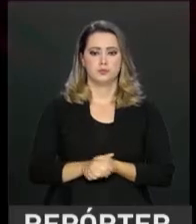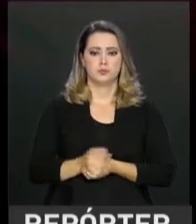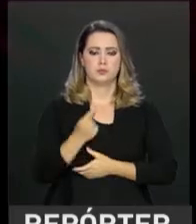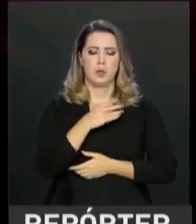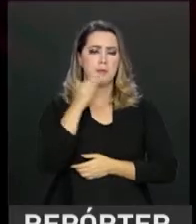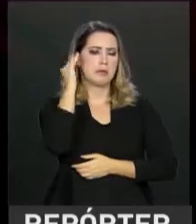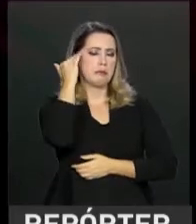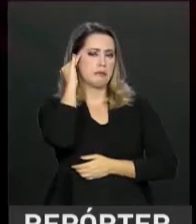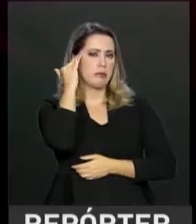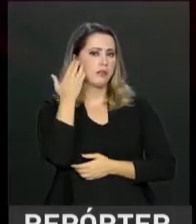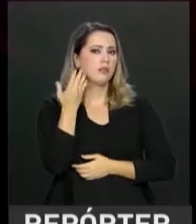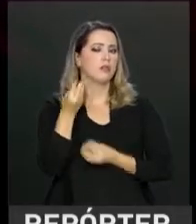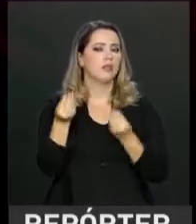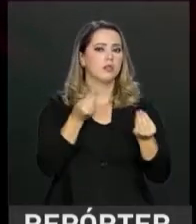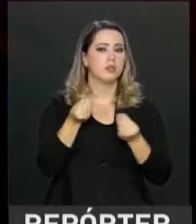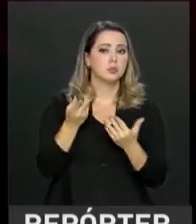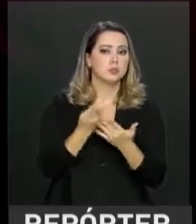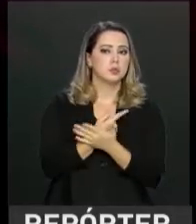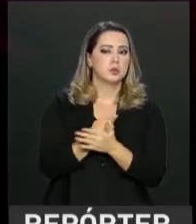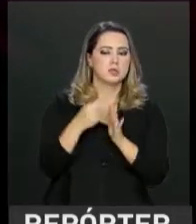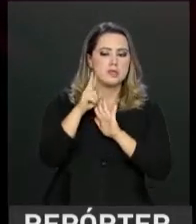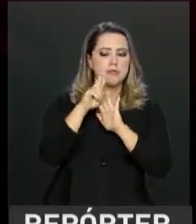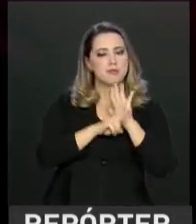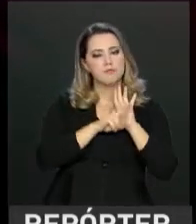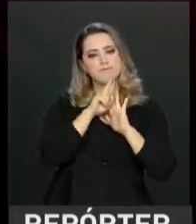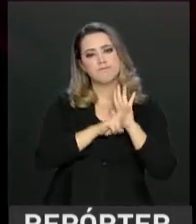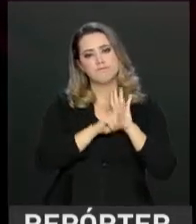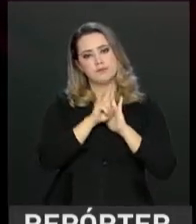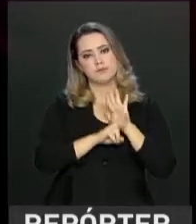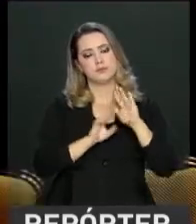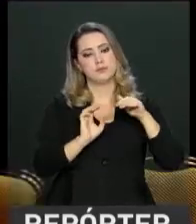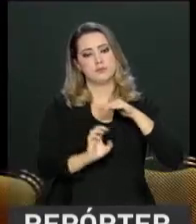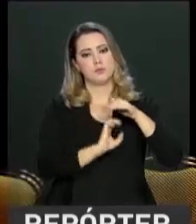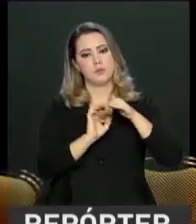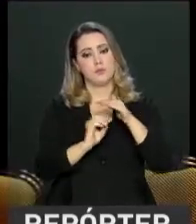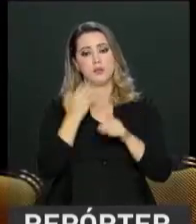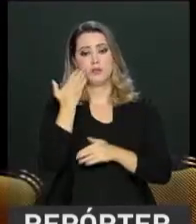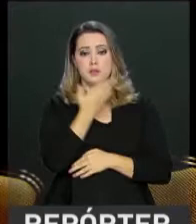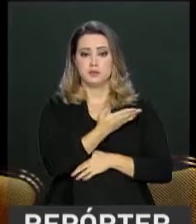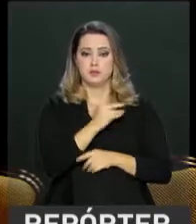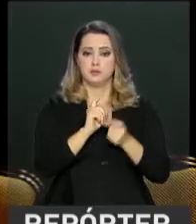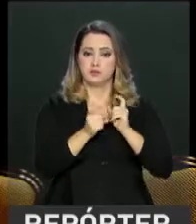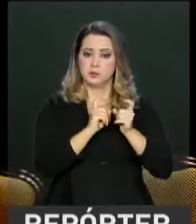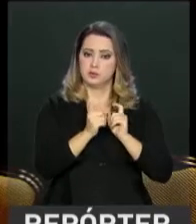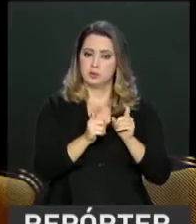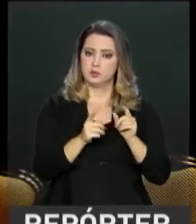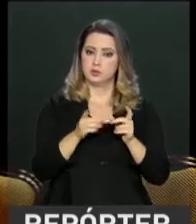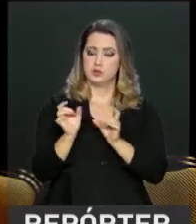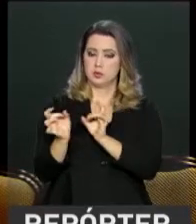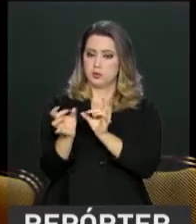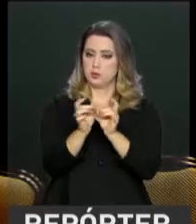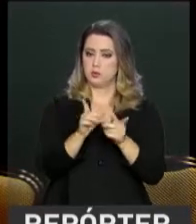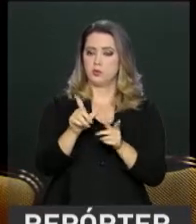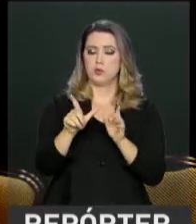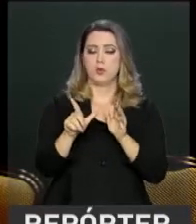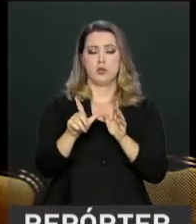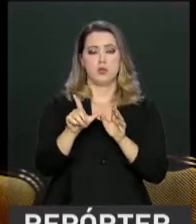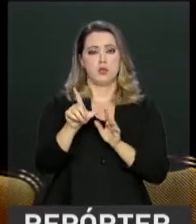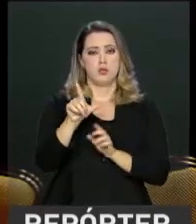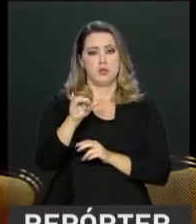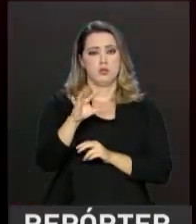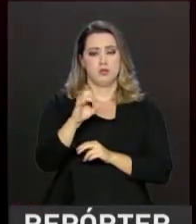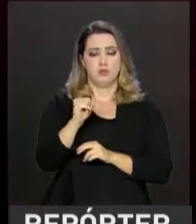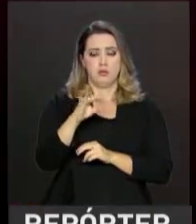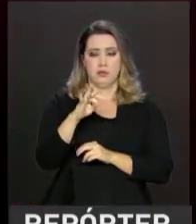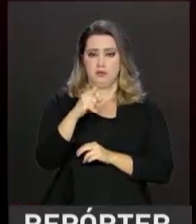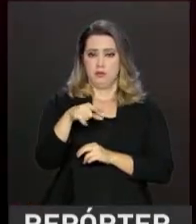entender os requisitos técnicos da lei do microempreendedor este gestor de licitações do município de bequimão